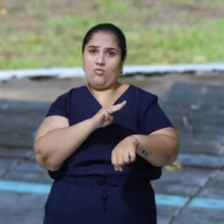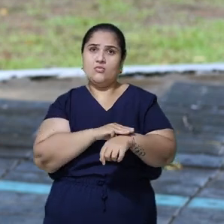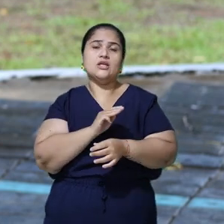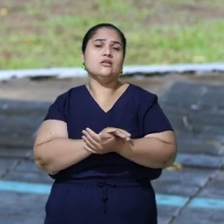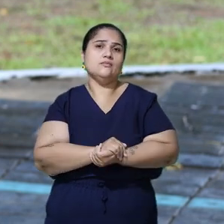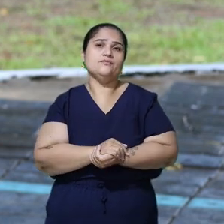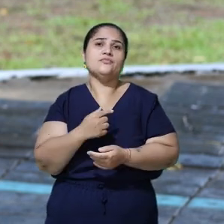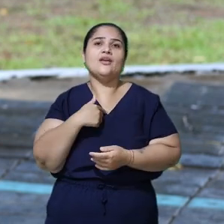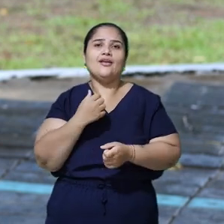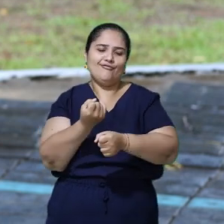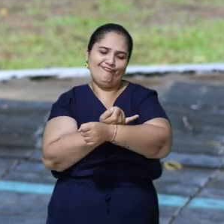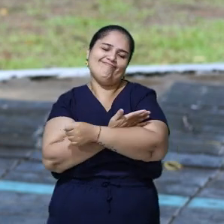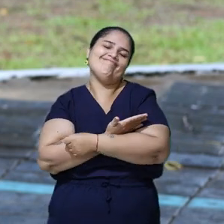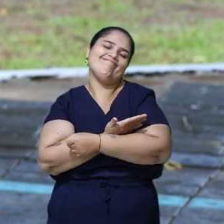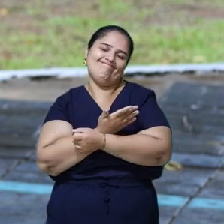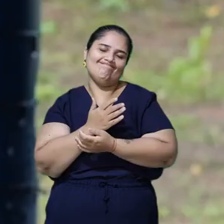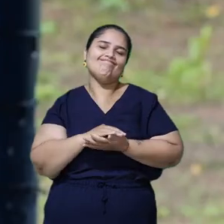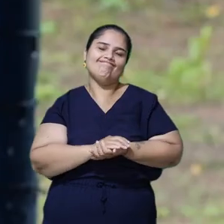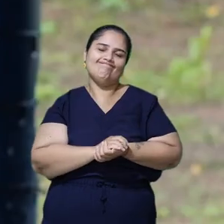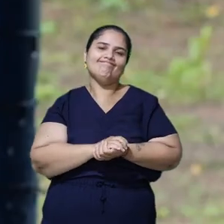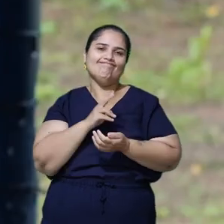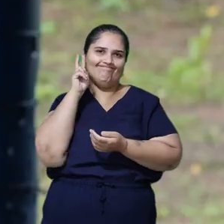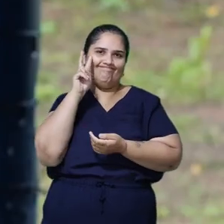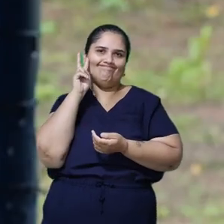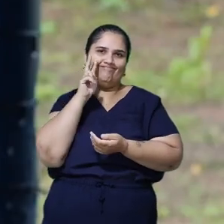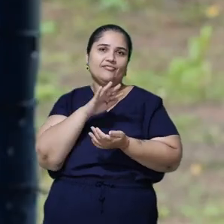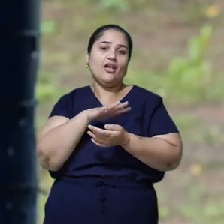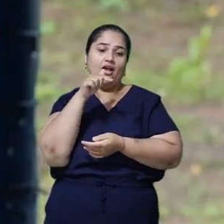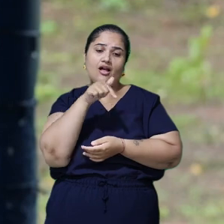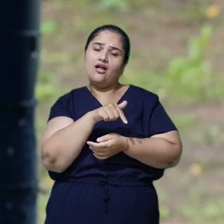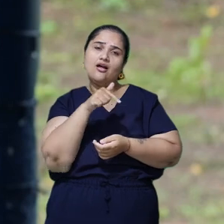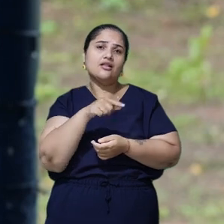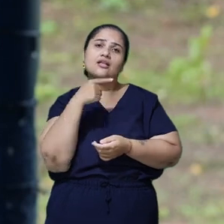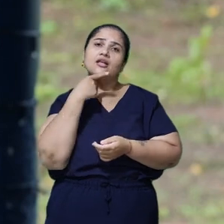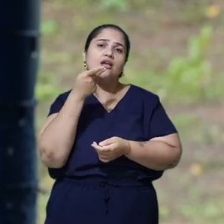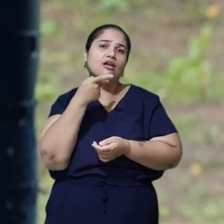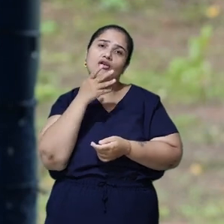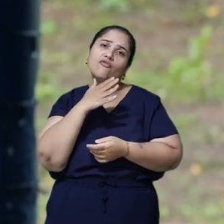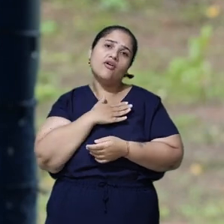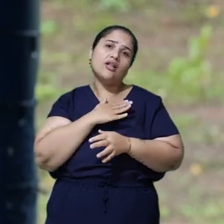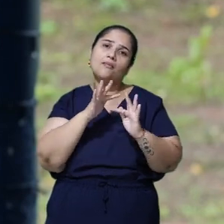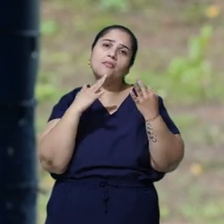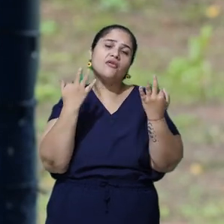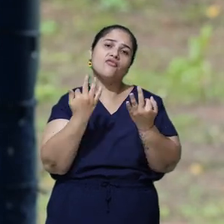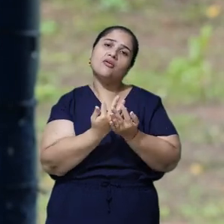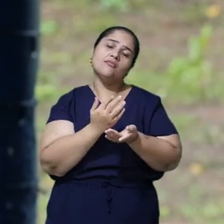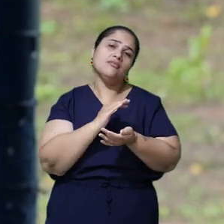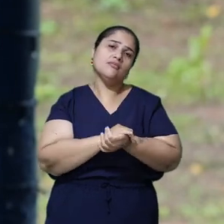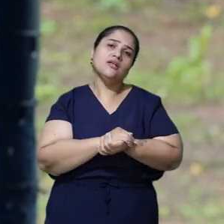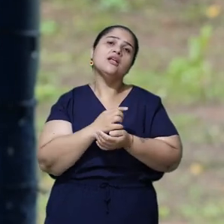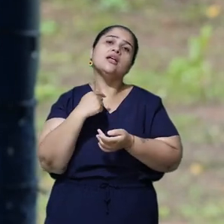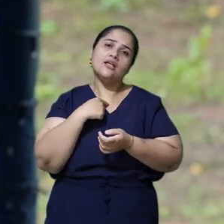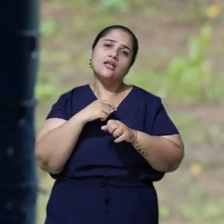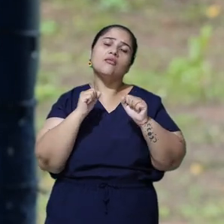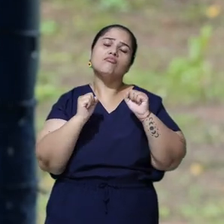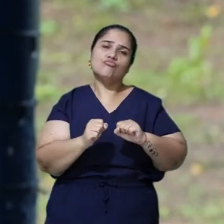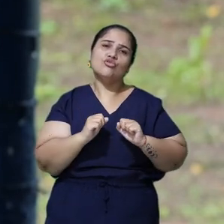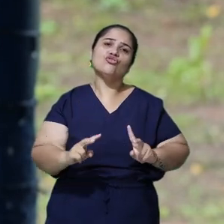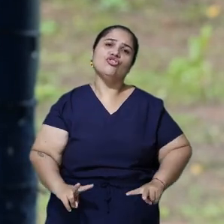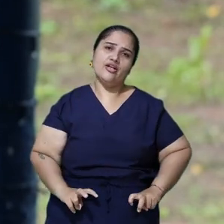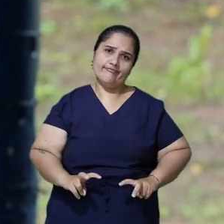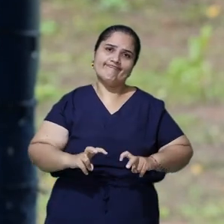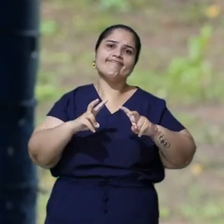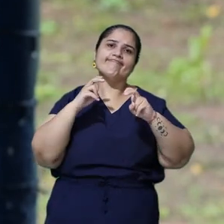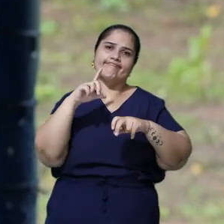até me emociono quando eu lembro. Naquele momento eu falei para minha família que eu podia estar com câncer